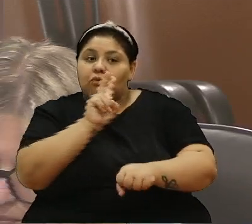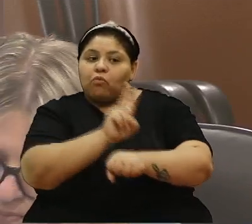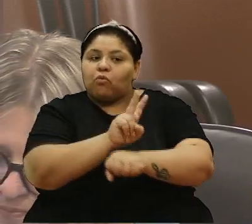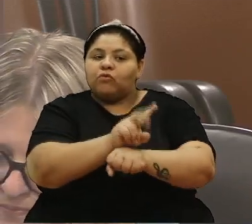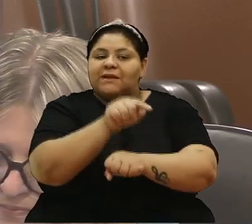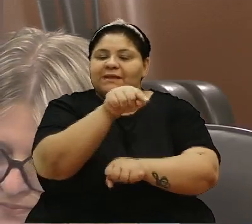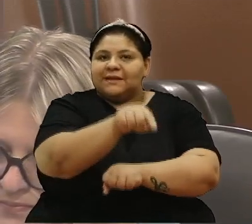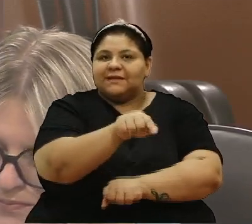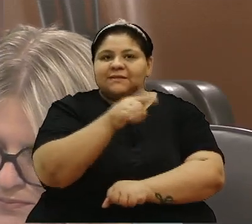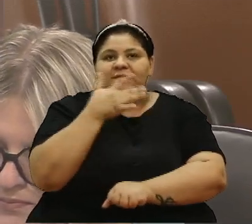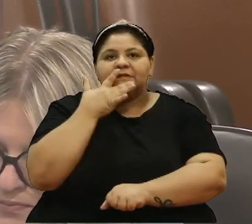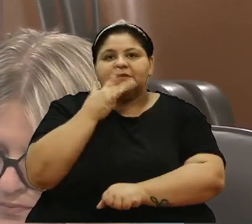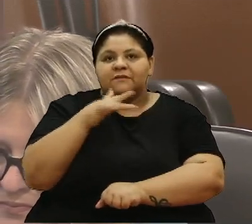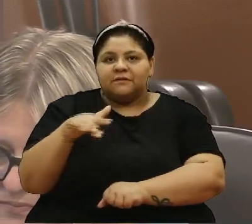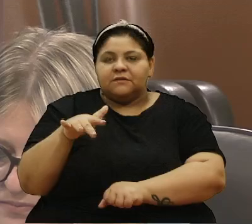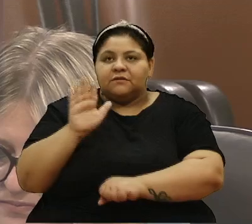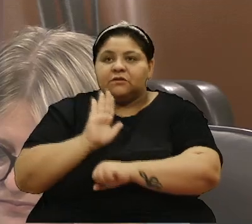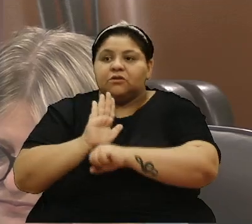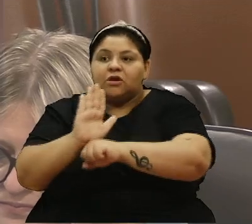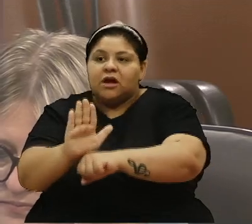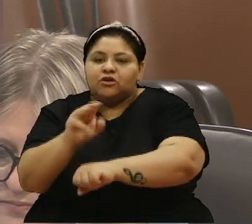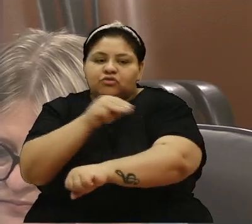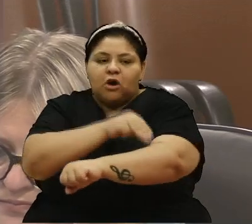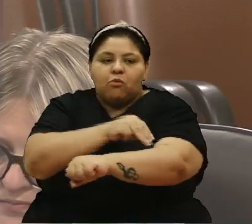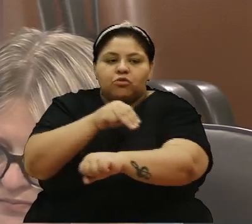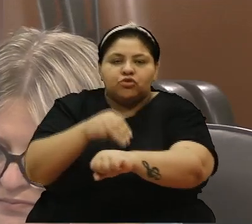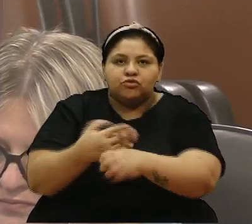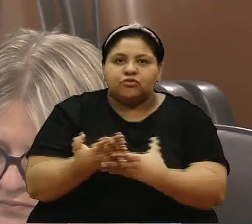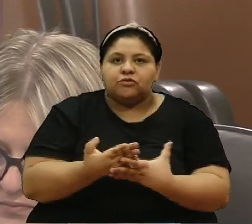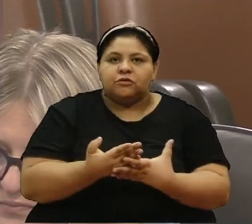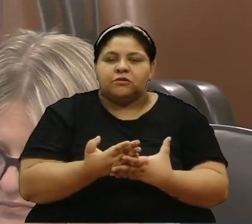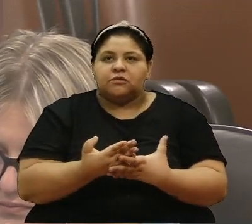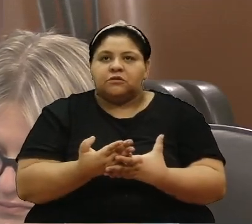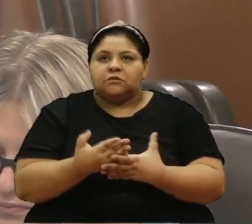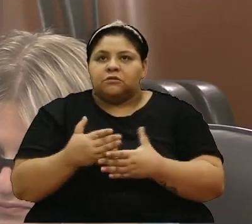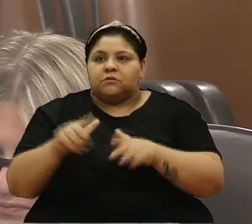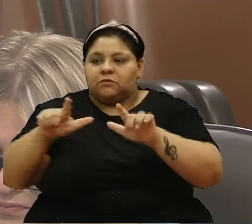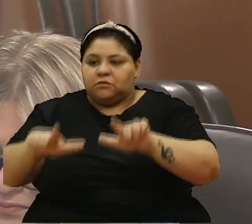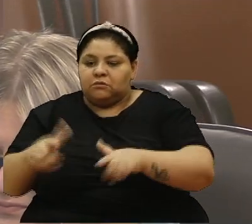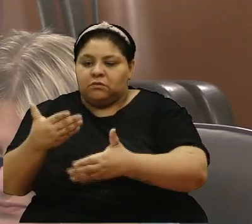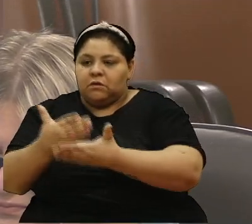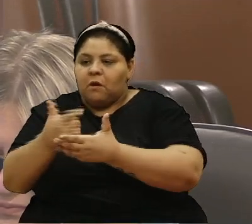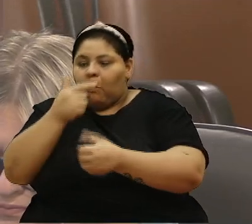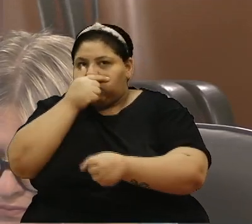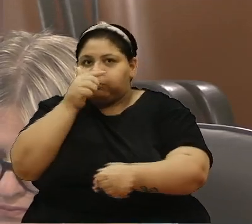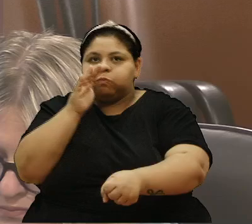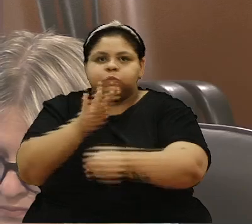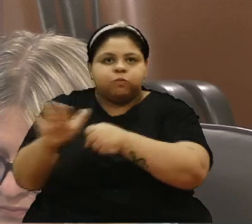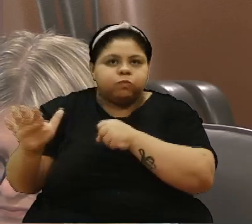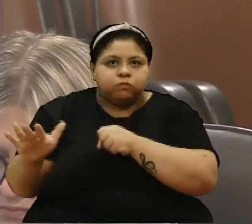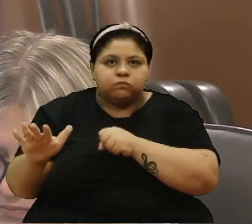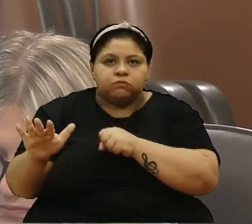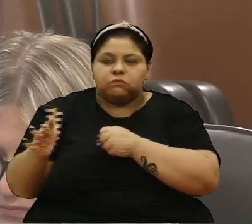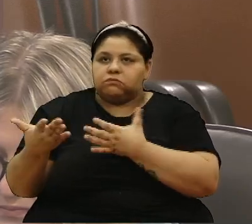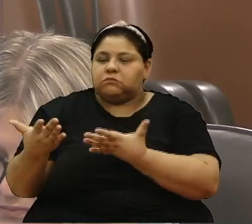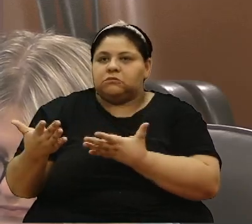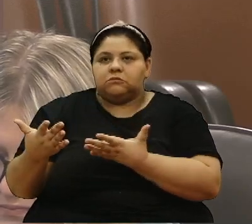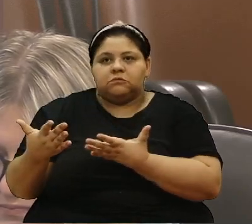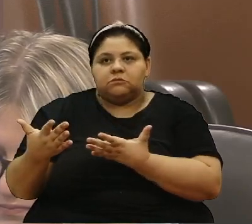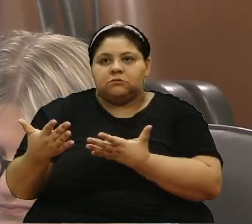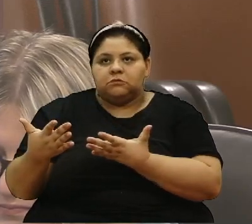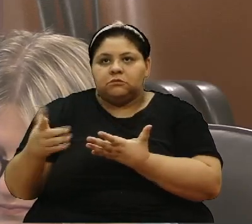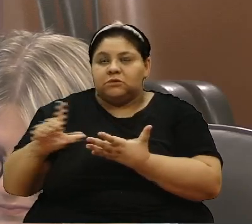desta criança, ajudar o monitor e ainda uma sala de aula superlotada numa escola, muitas vezes,